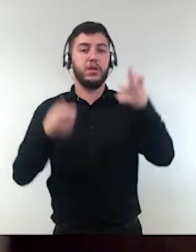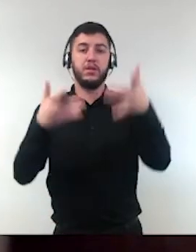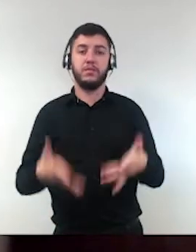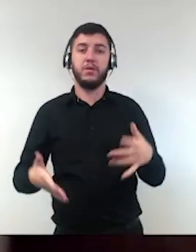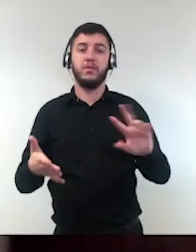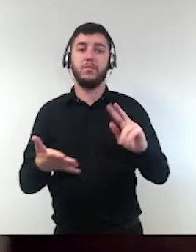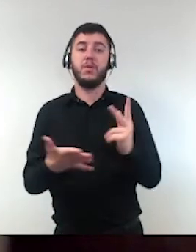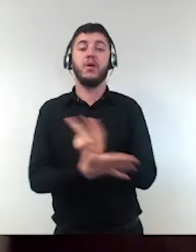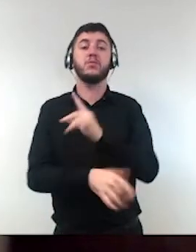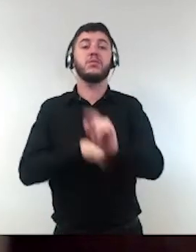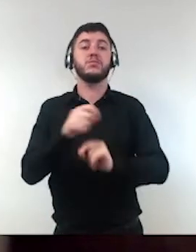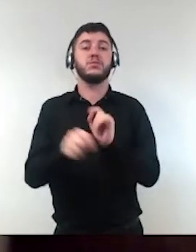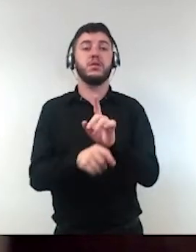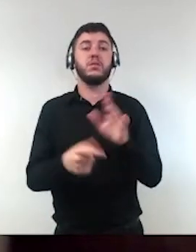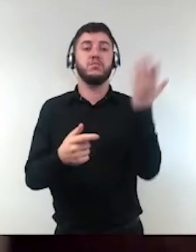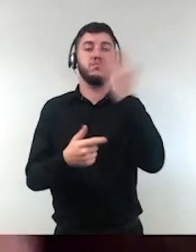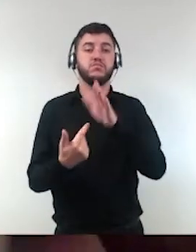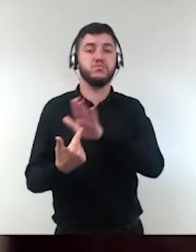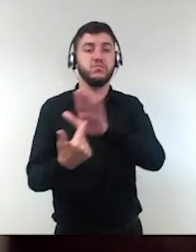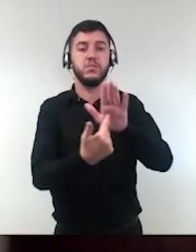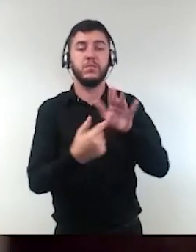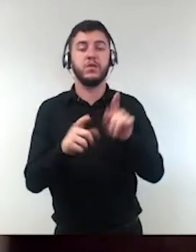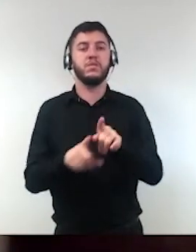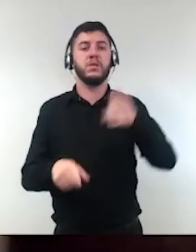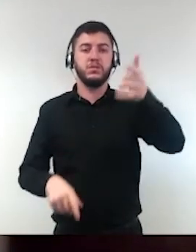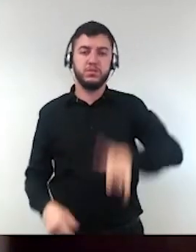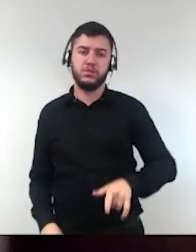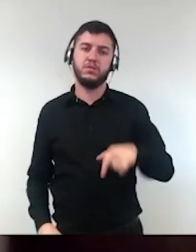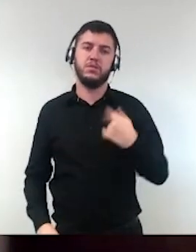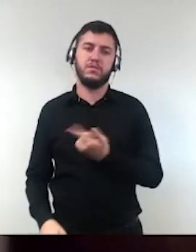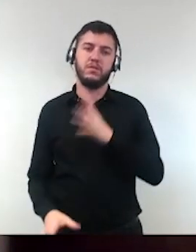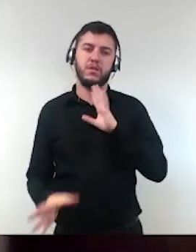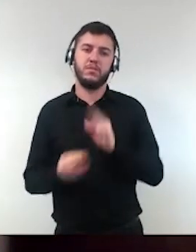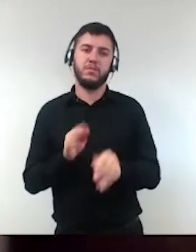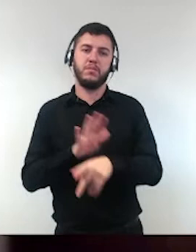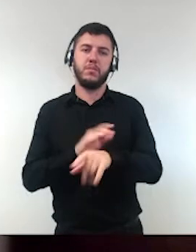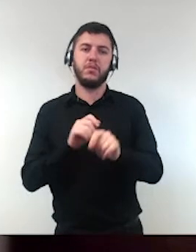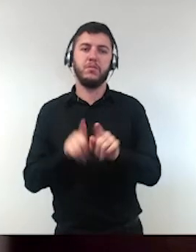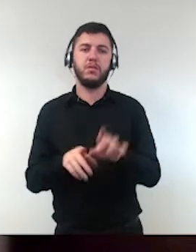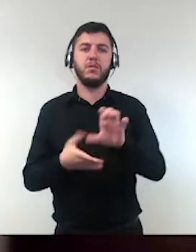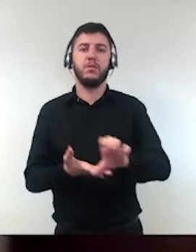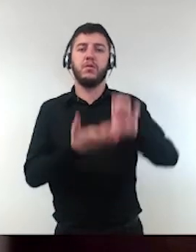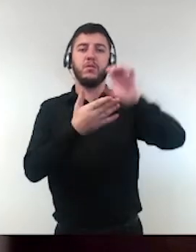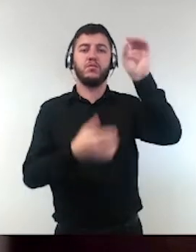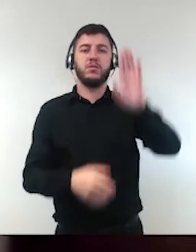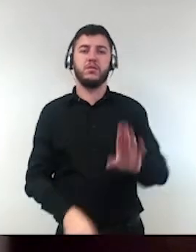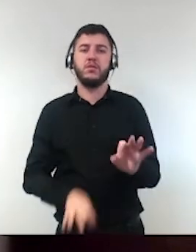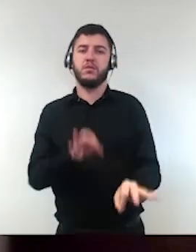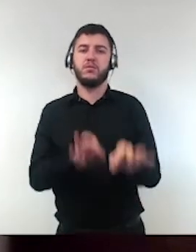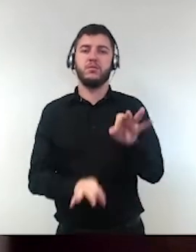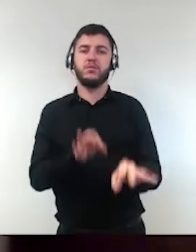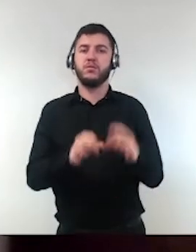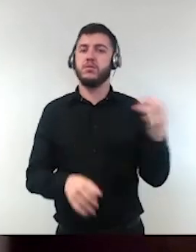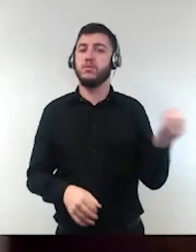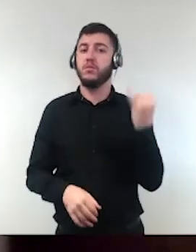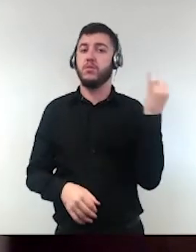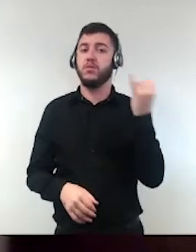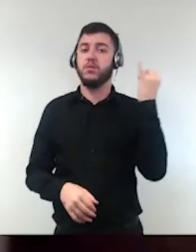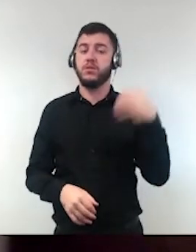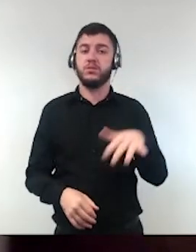o que ficou demonstrado, e mais uma vez o Conselho Nacional também foi importantíssimo nesse